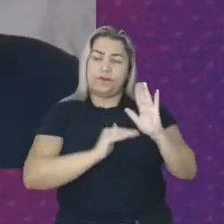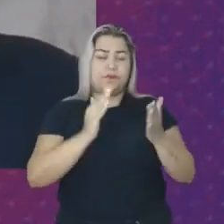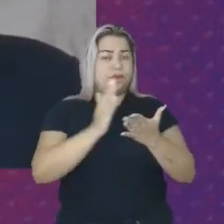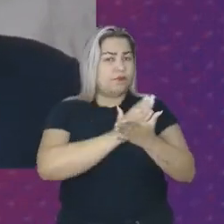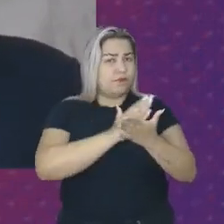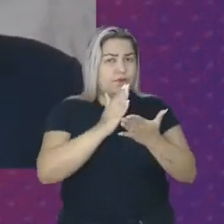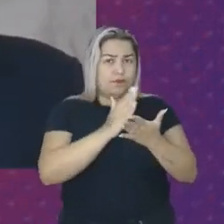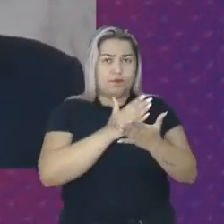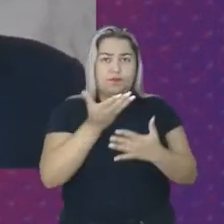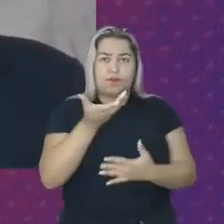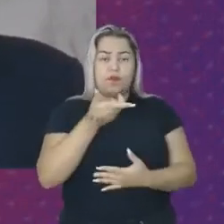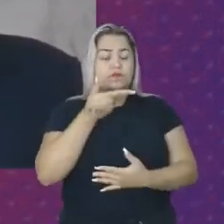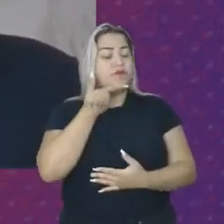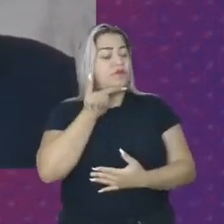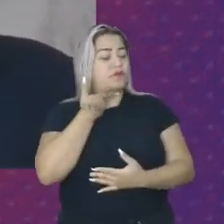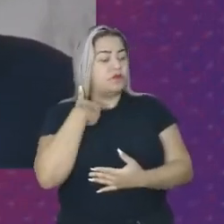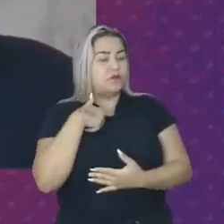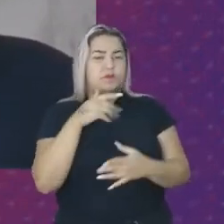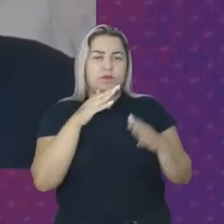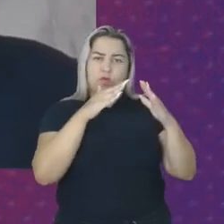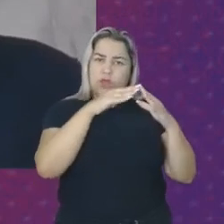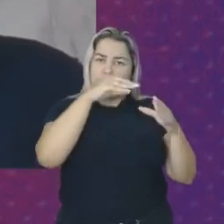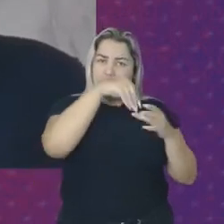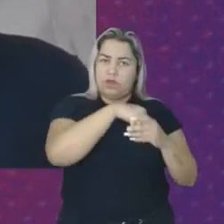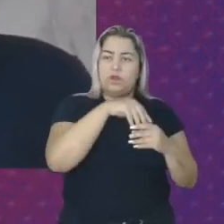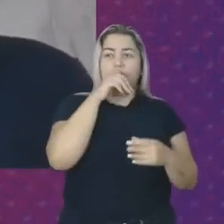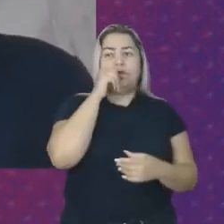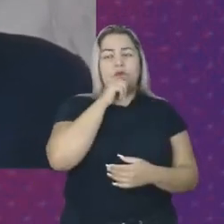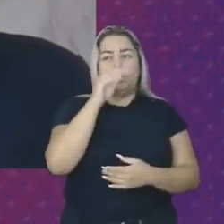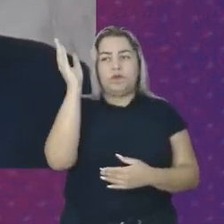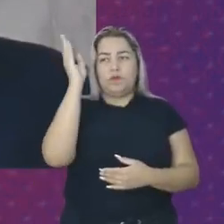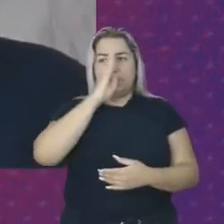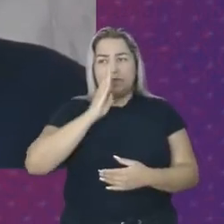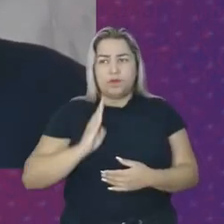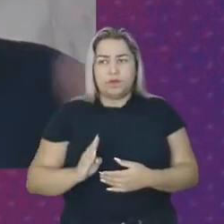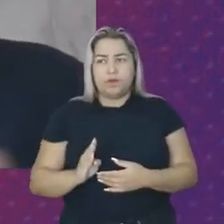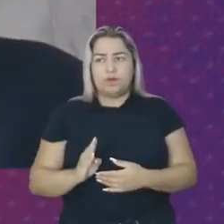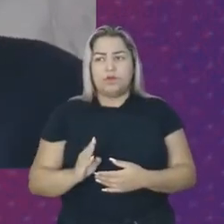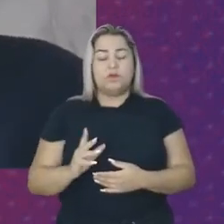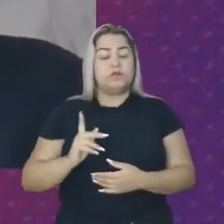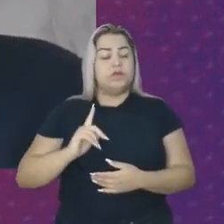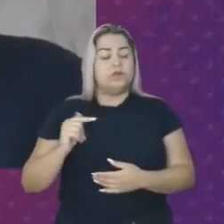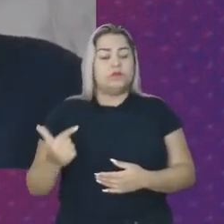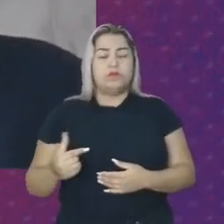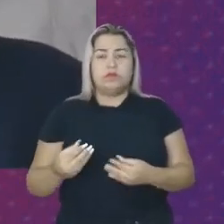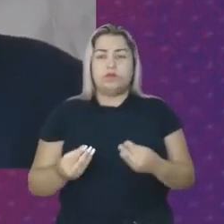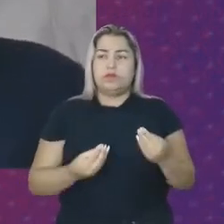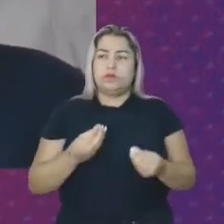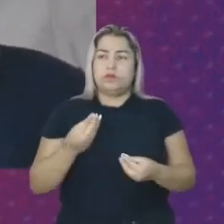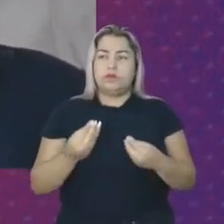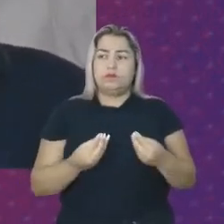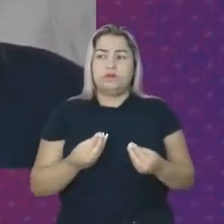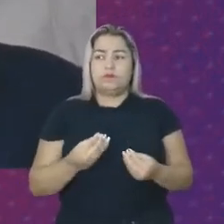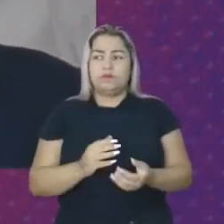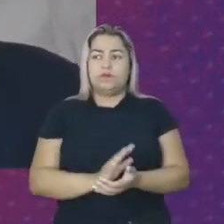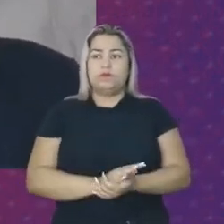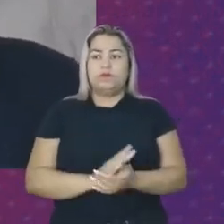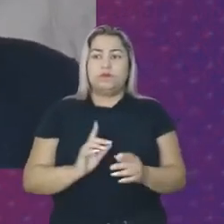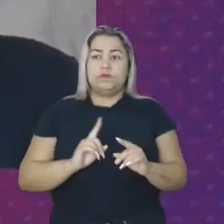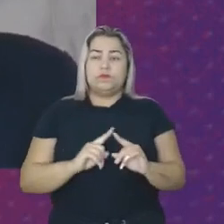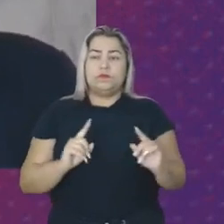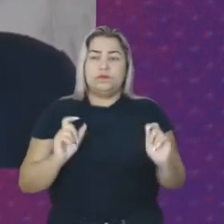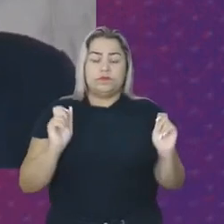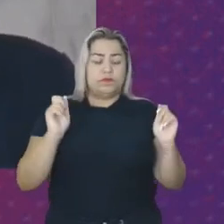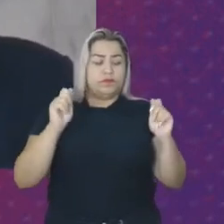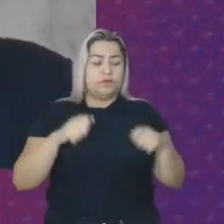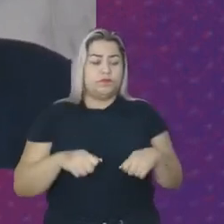querem uma Casa da Mulher Brasileira necessariamente, ou não têm condições de abarcar, mas precisam